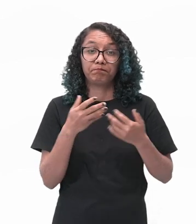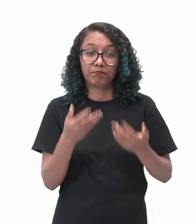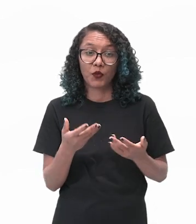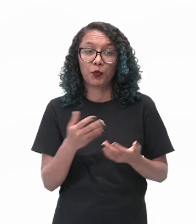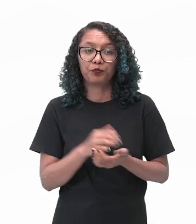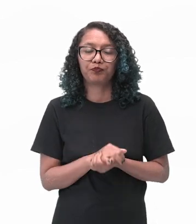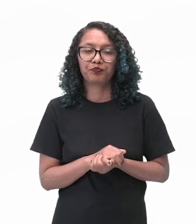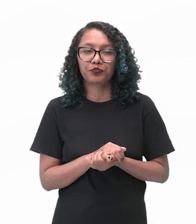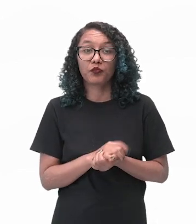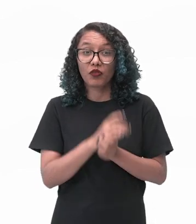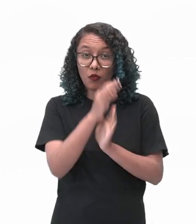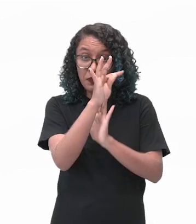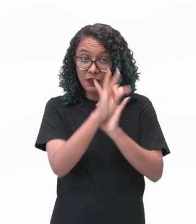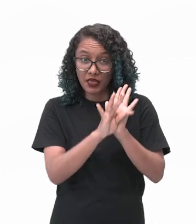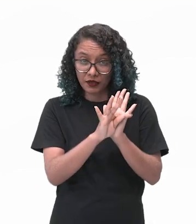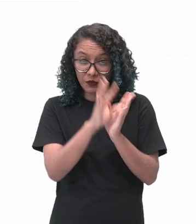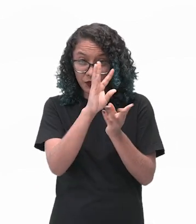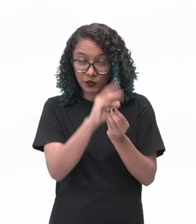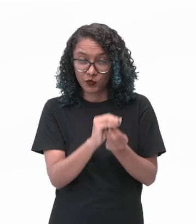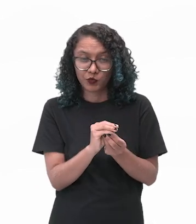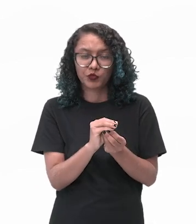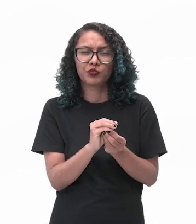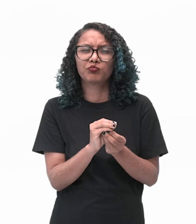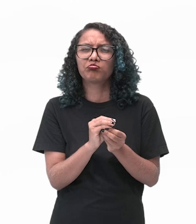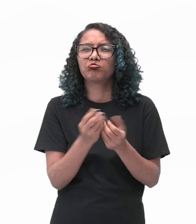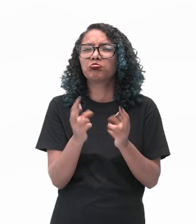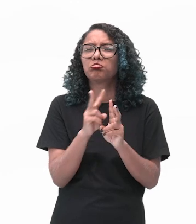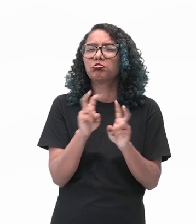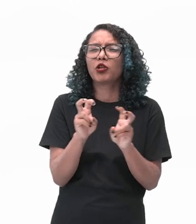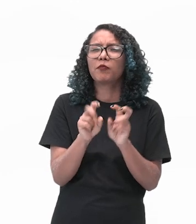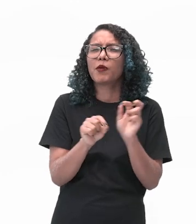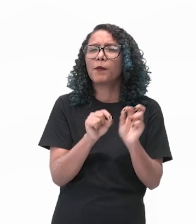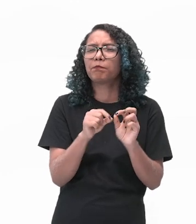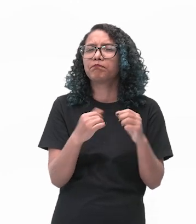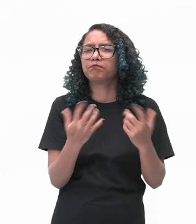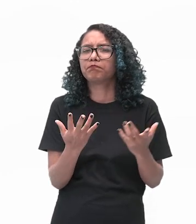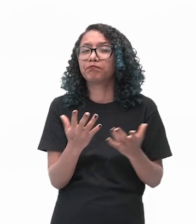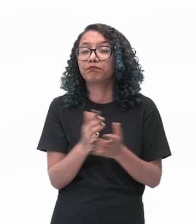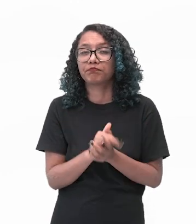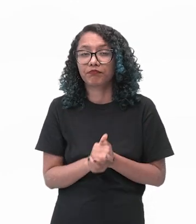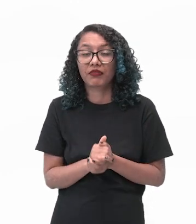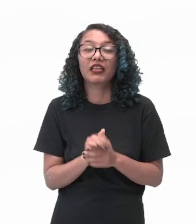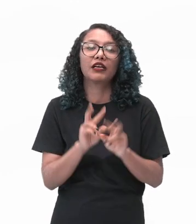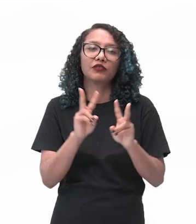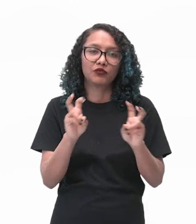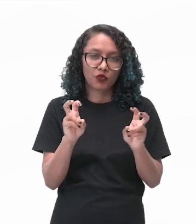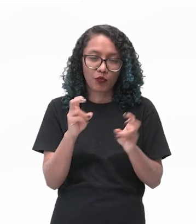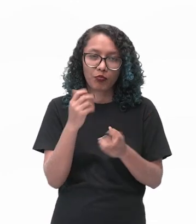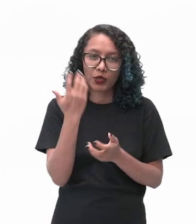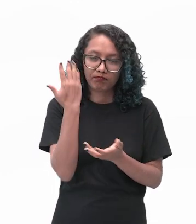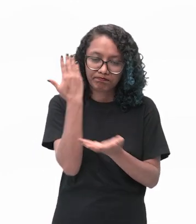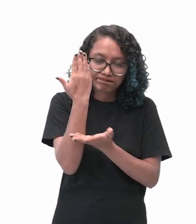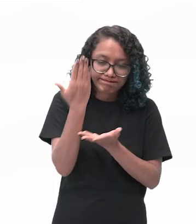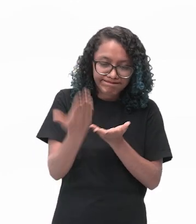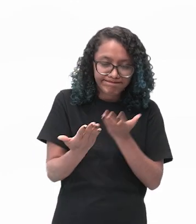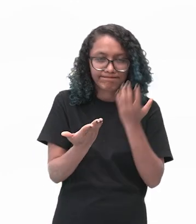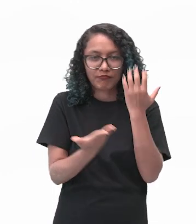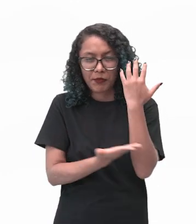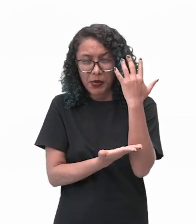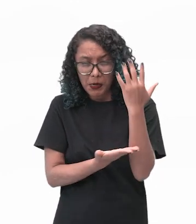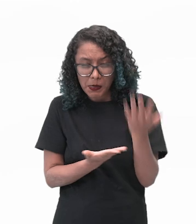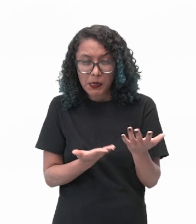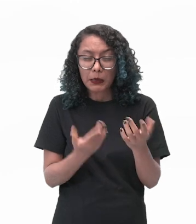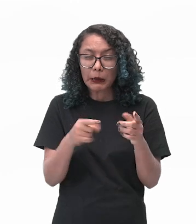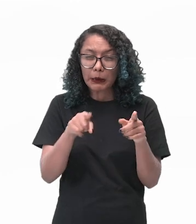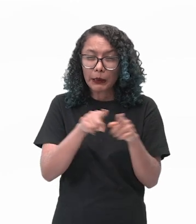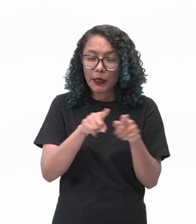texto, resumidamente, ele está falando sobre o desmatamento, ok? E